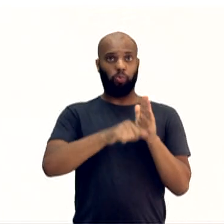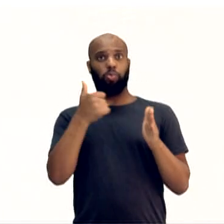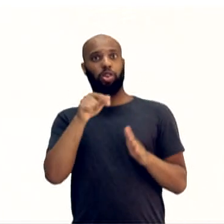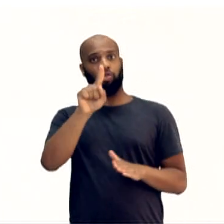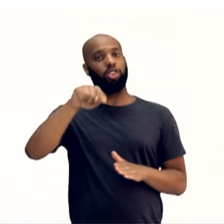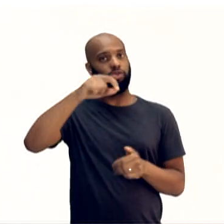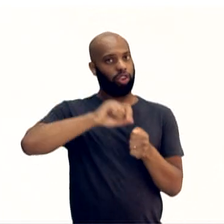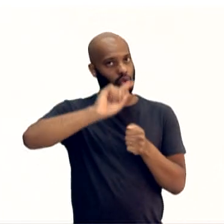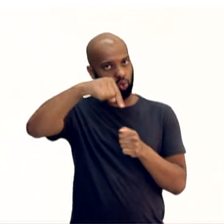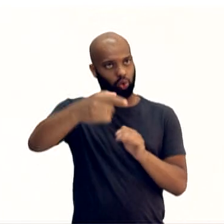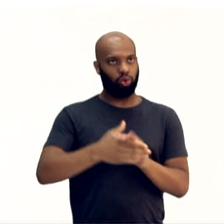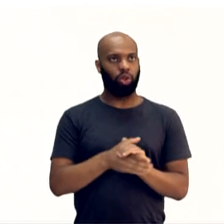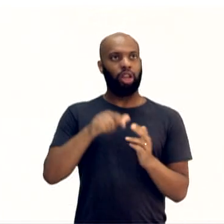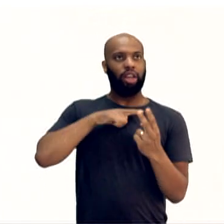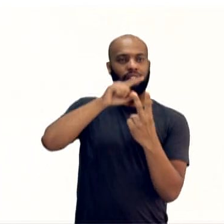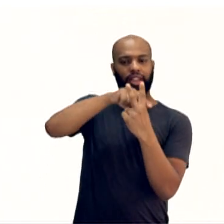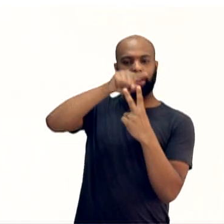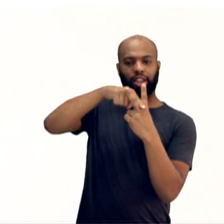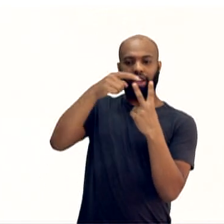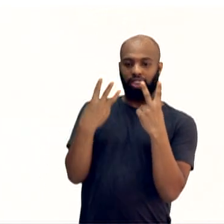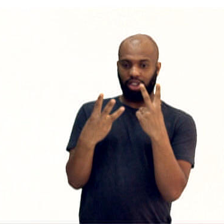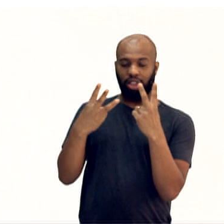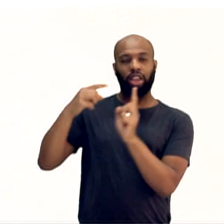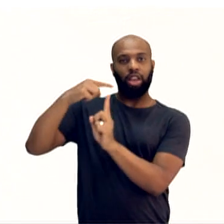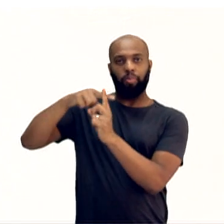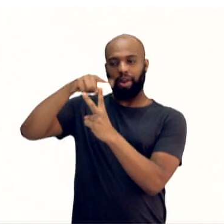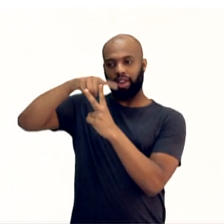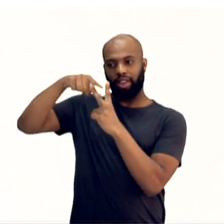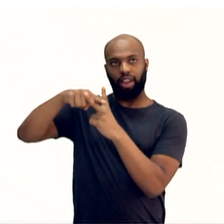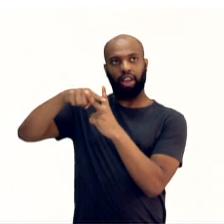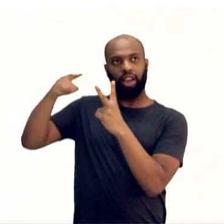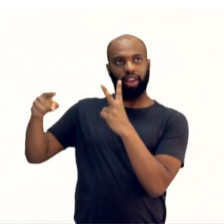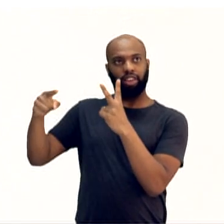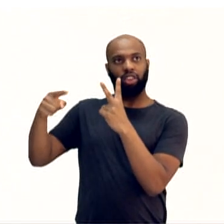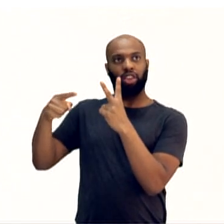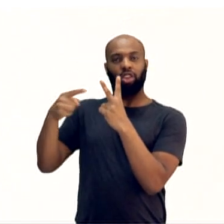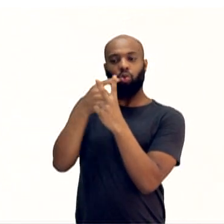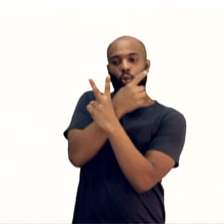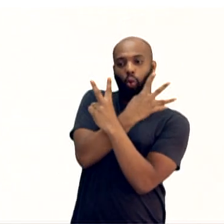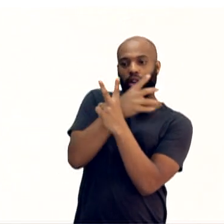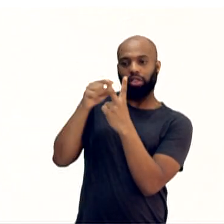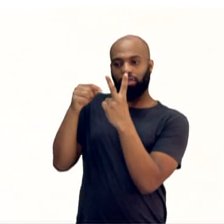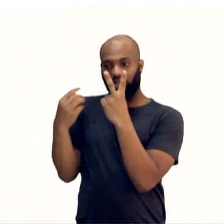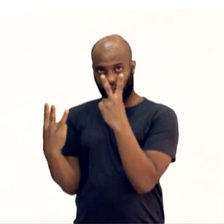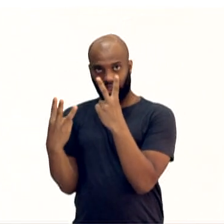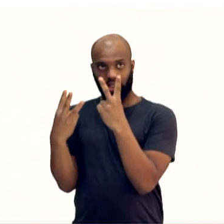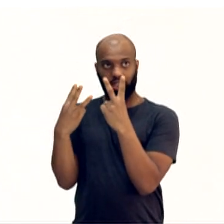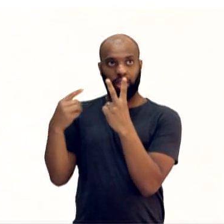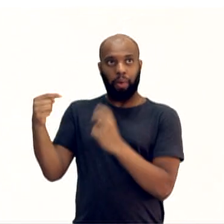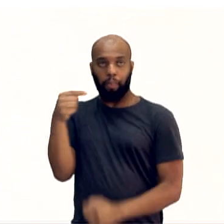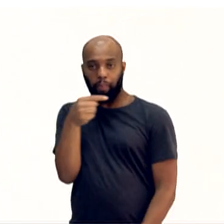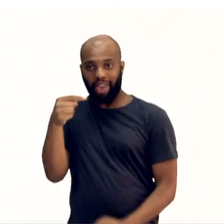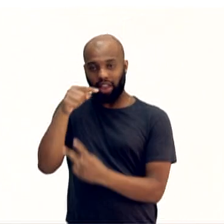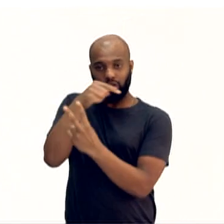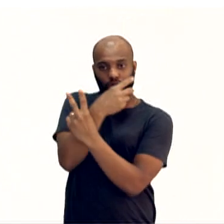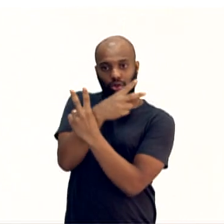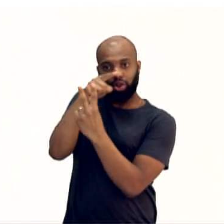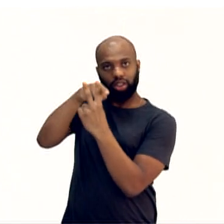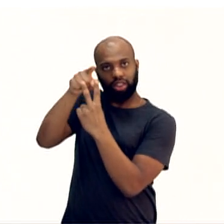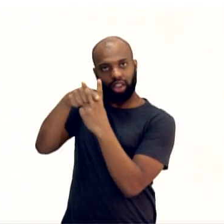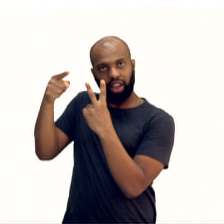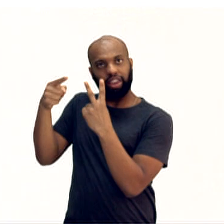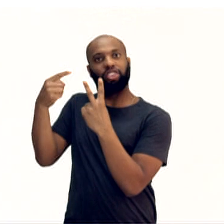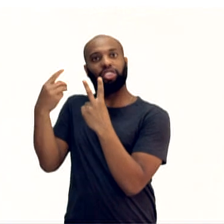tá? Raiz de 3 mais 4 raiz de 3 menos 2 raiz de 3. E vocês farão